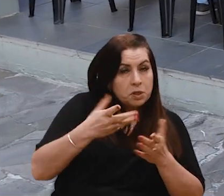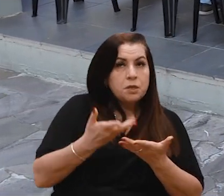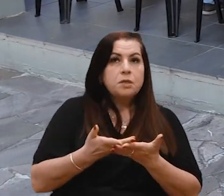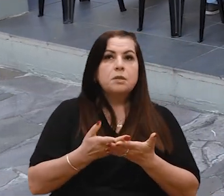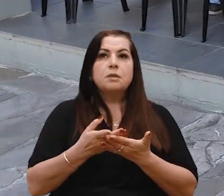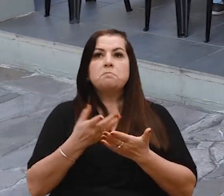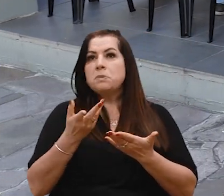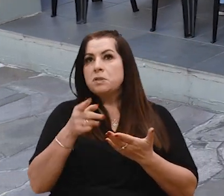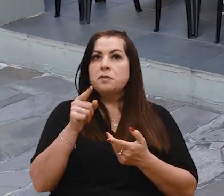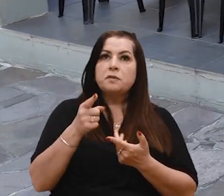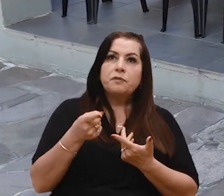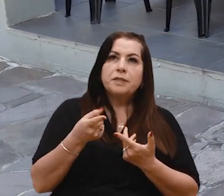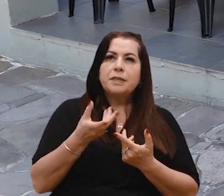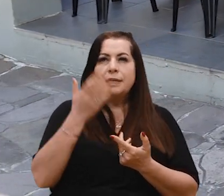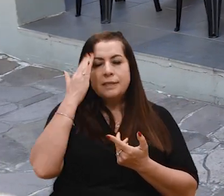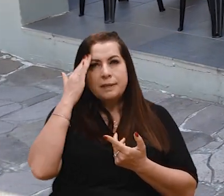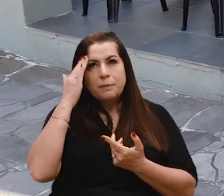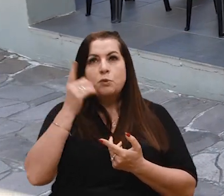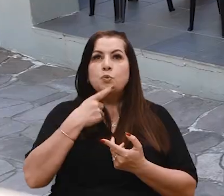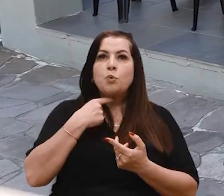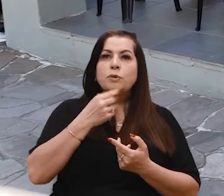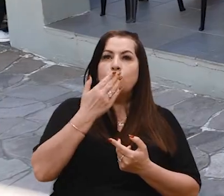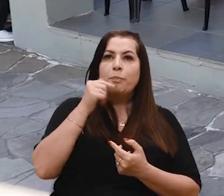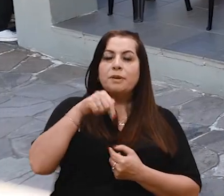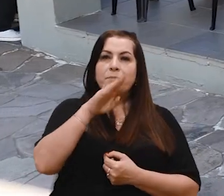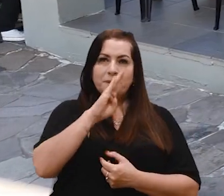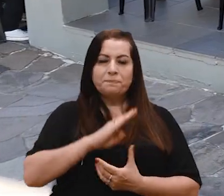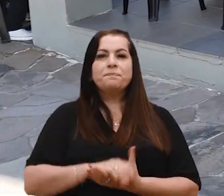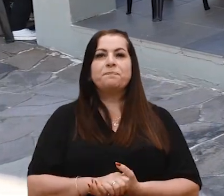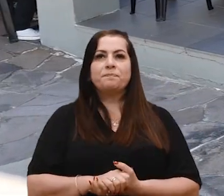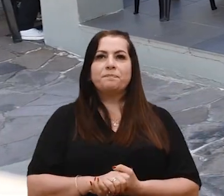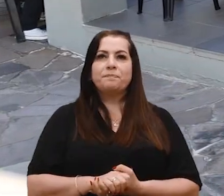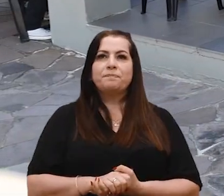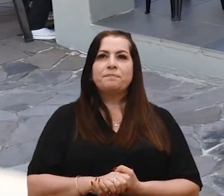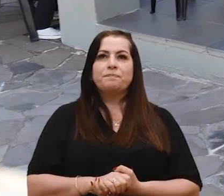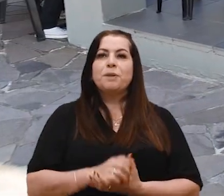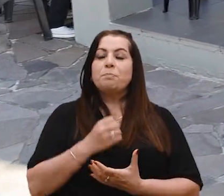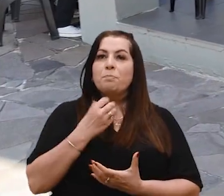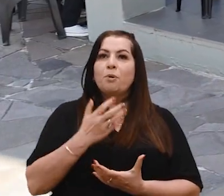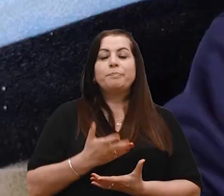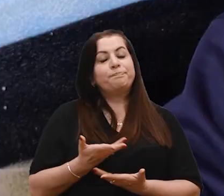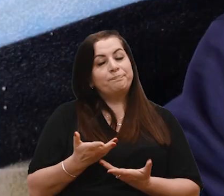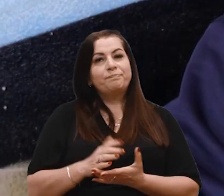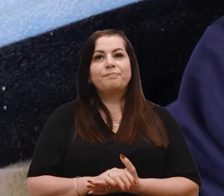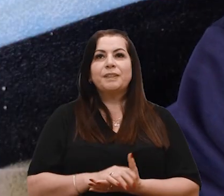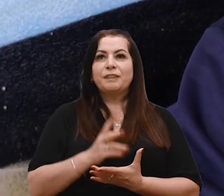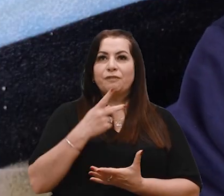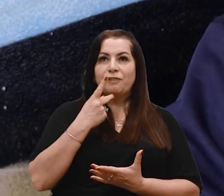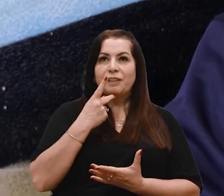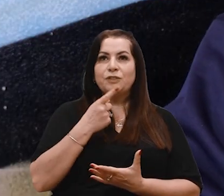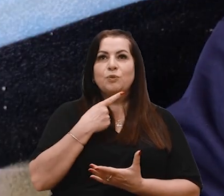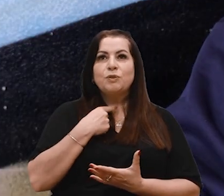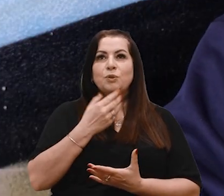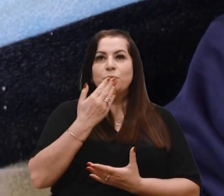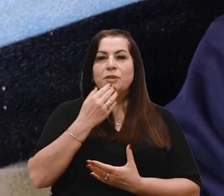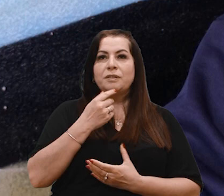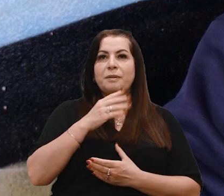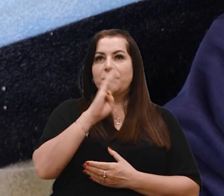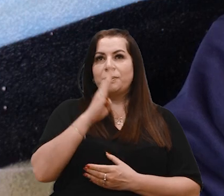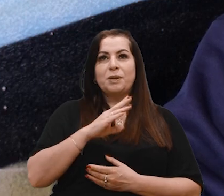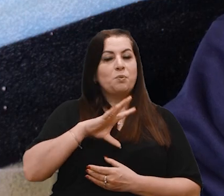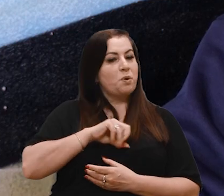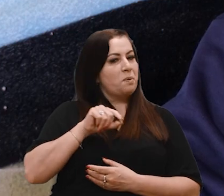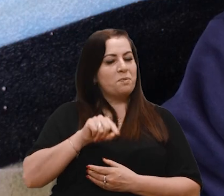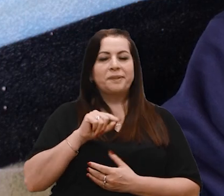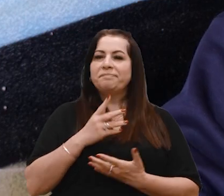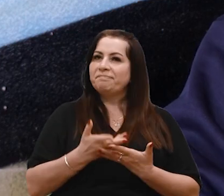você cozinha, mas quero saber se você gosta da comidinha brasileira. Bom, então, falando de gostar